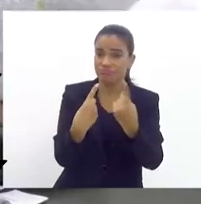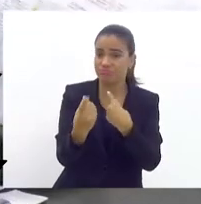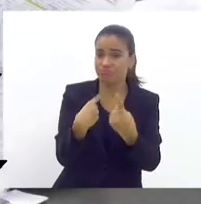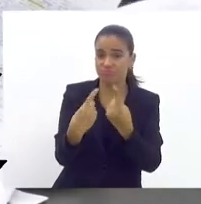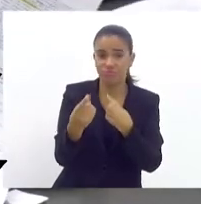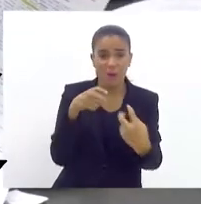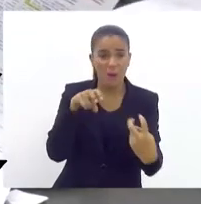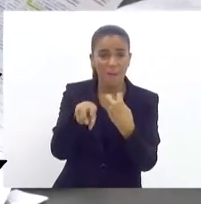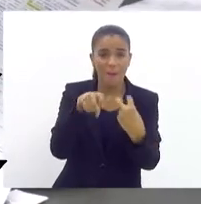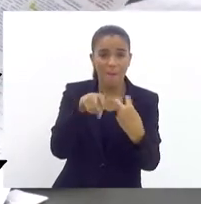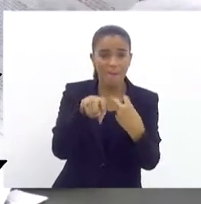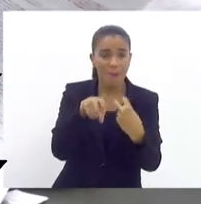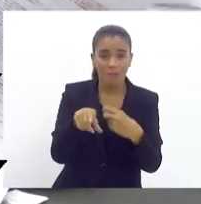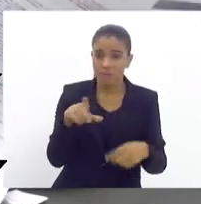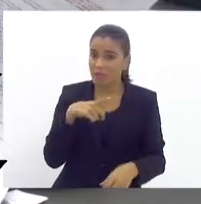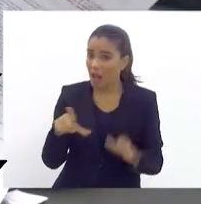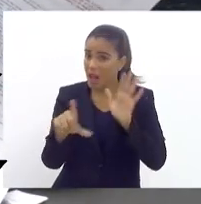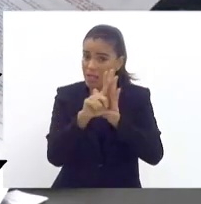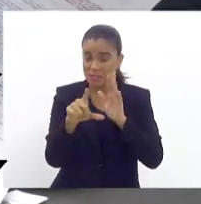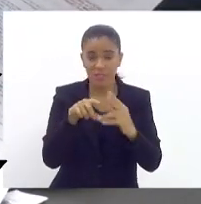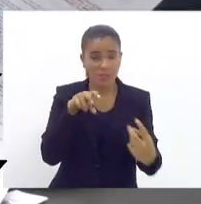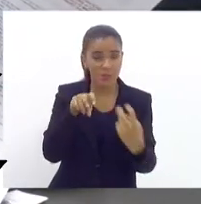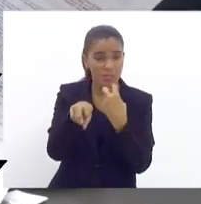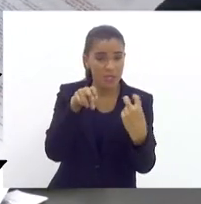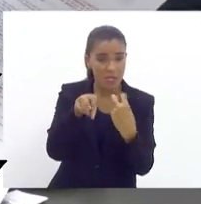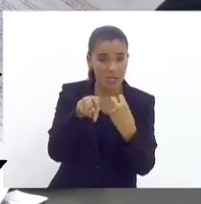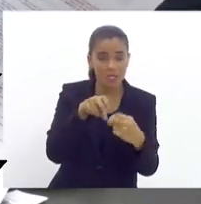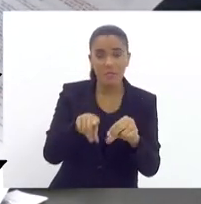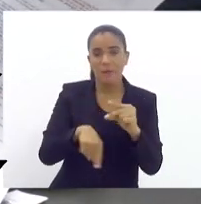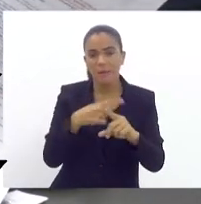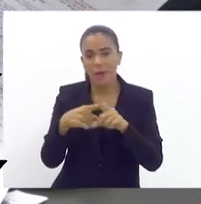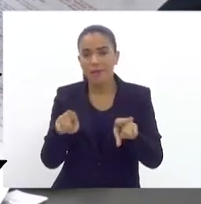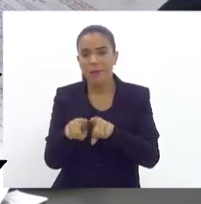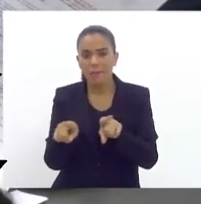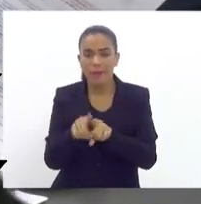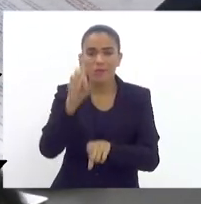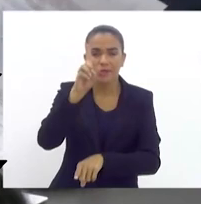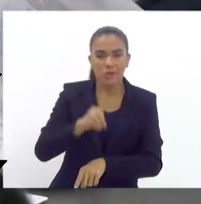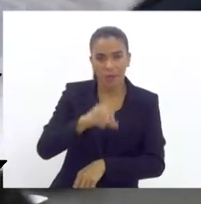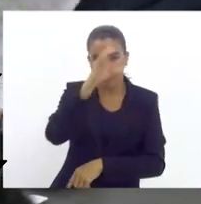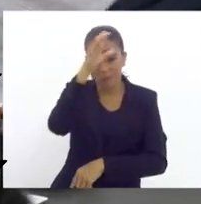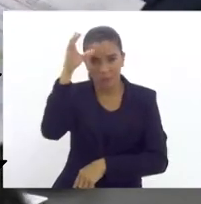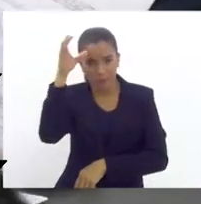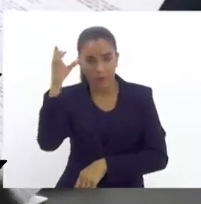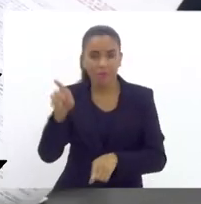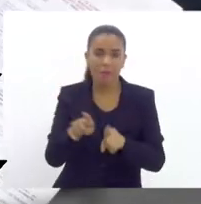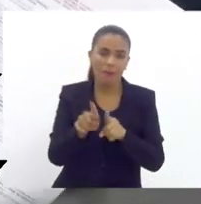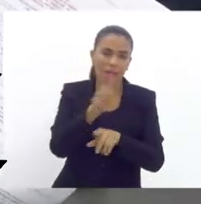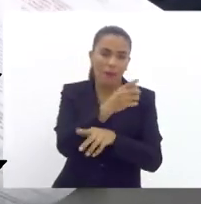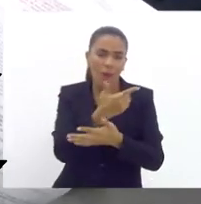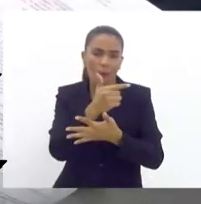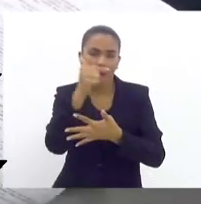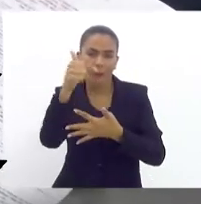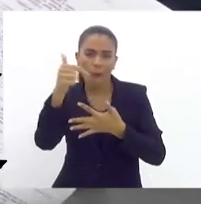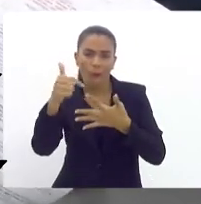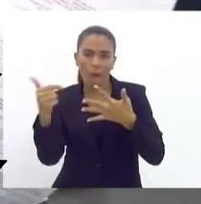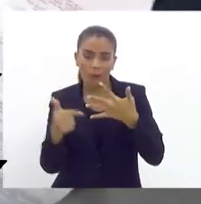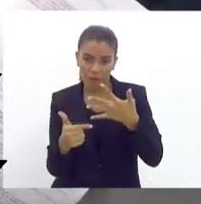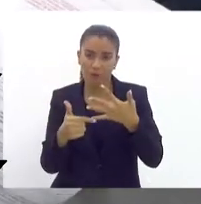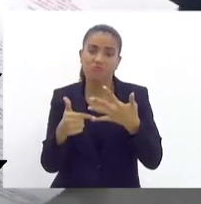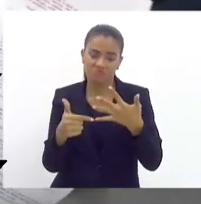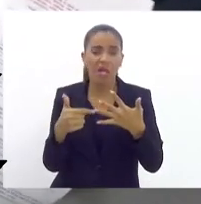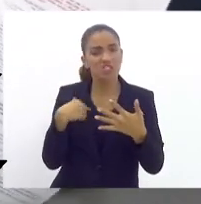matéria concorrente, não só a legislação de trânsito, mas como a matéria ambiental, como direito do consumidor e outras temáticas. O